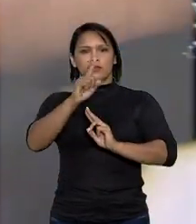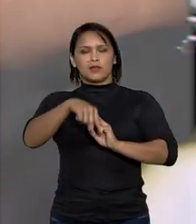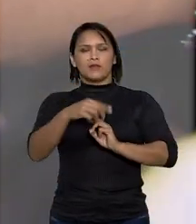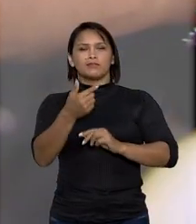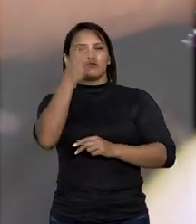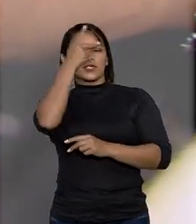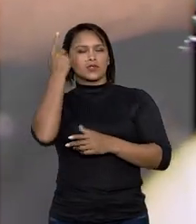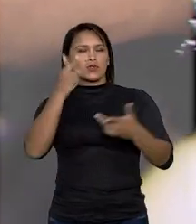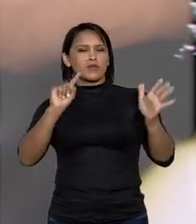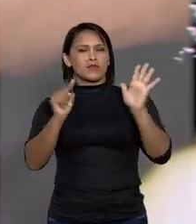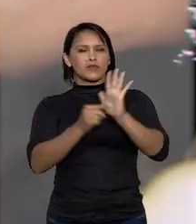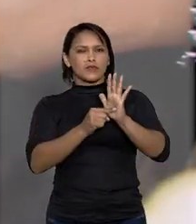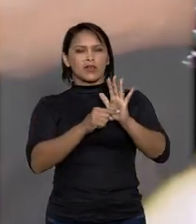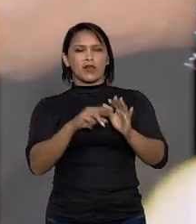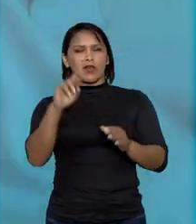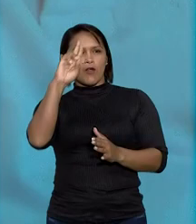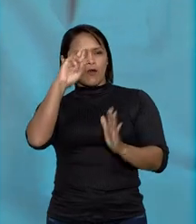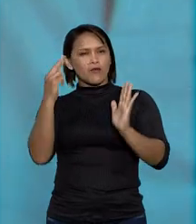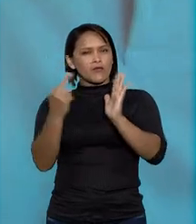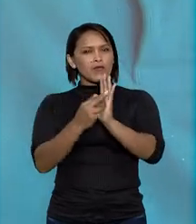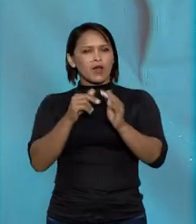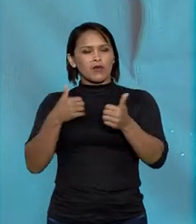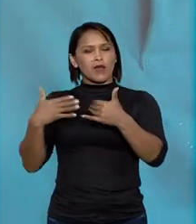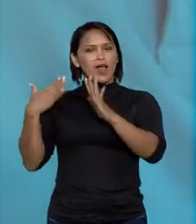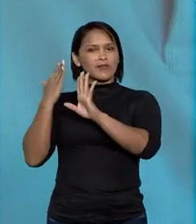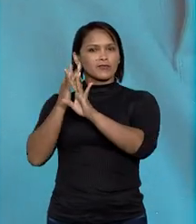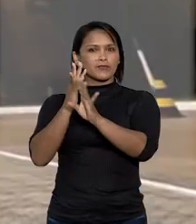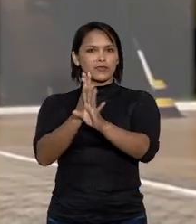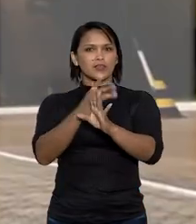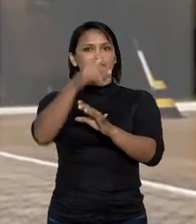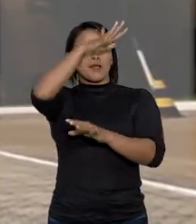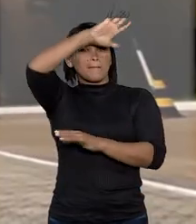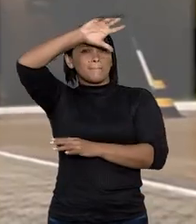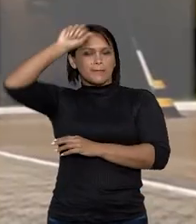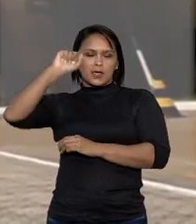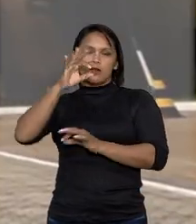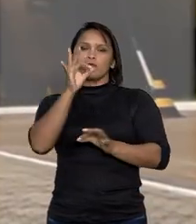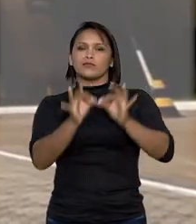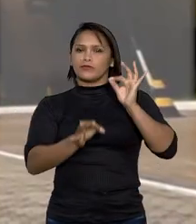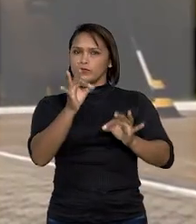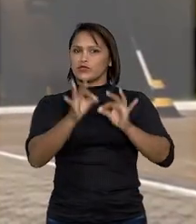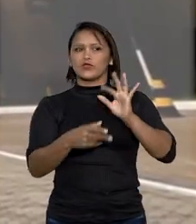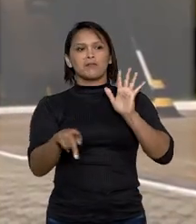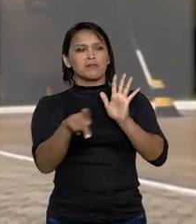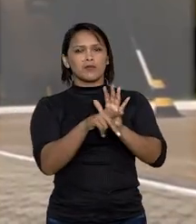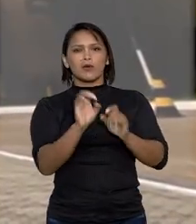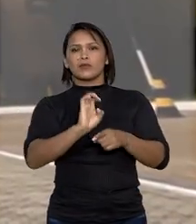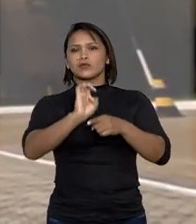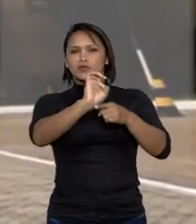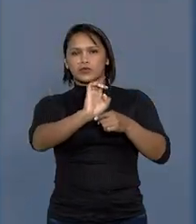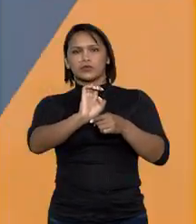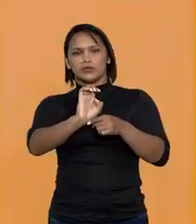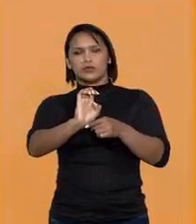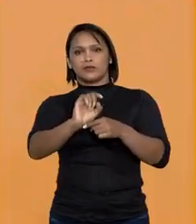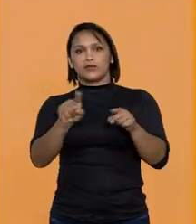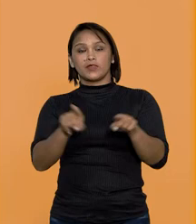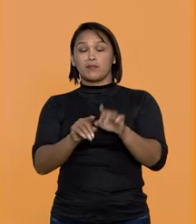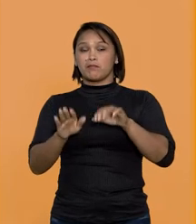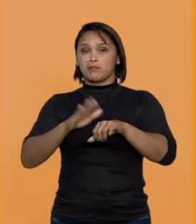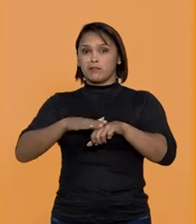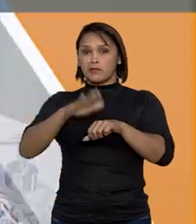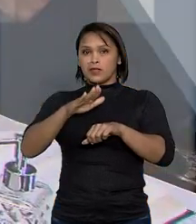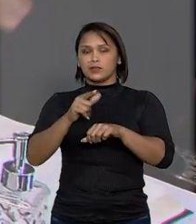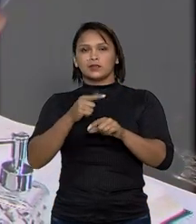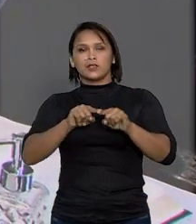pessoas acusadas de desrespeito a fila da vacinação em Manaus serão julgadas pela justiça estadual e